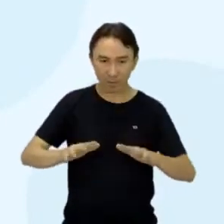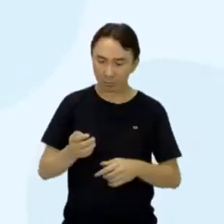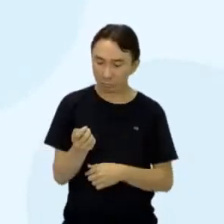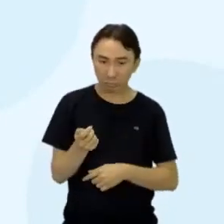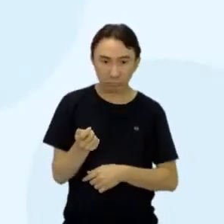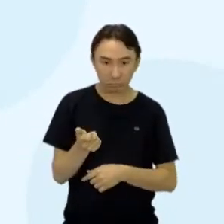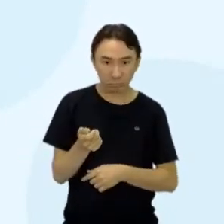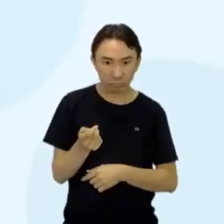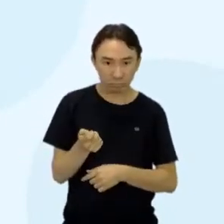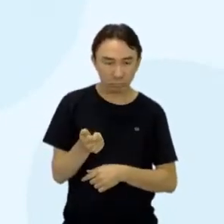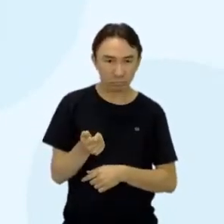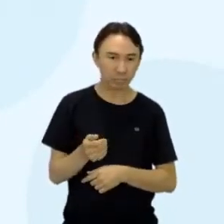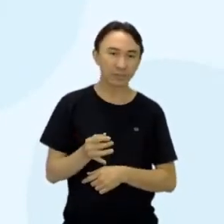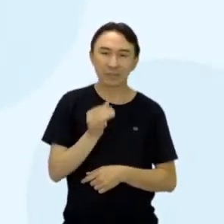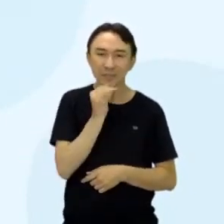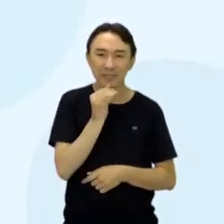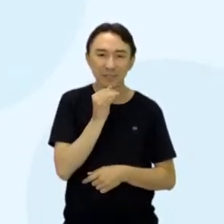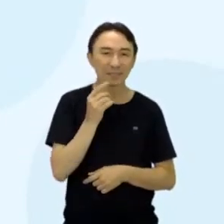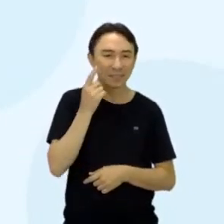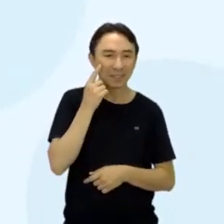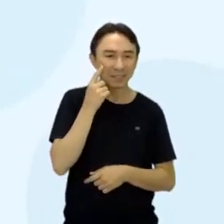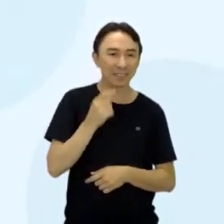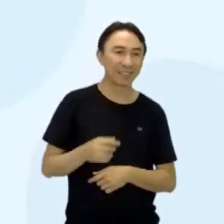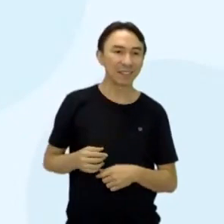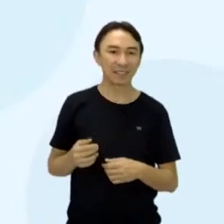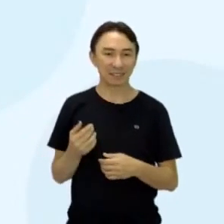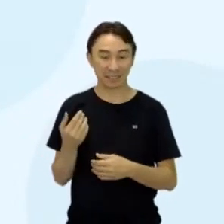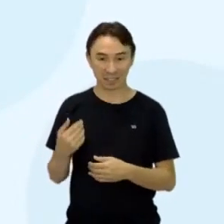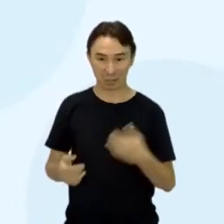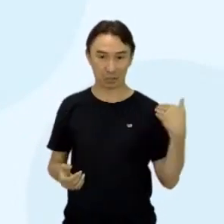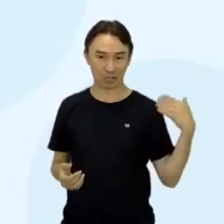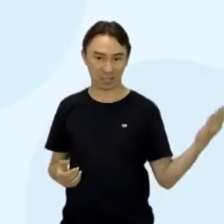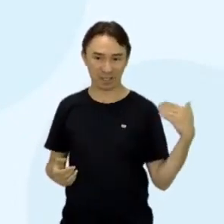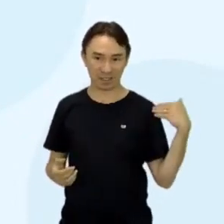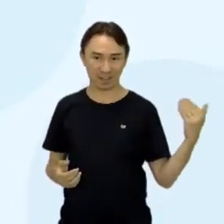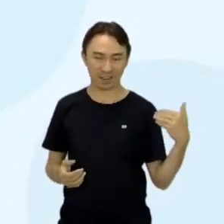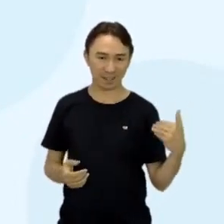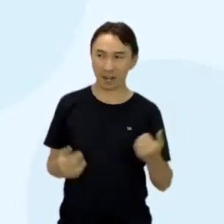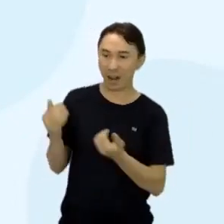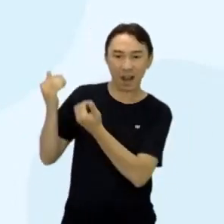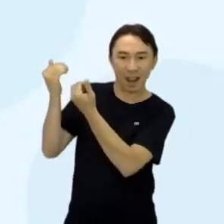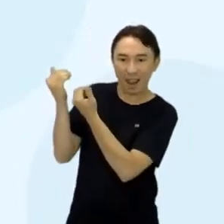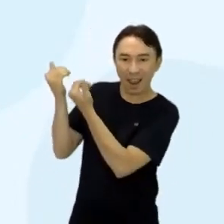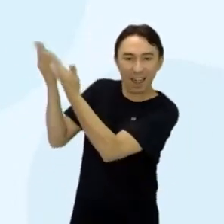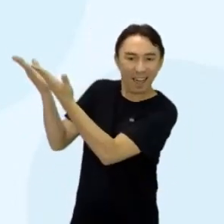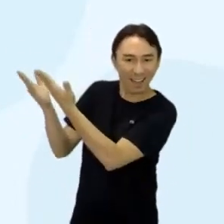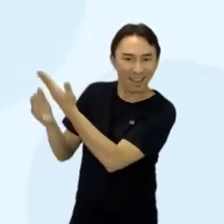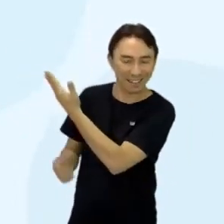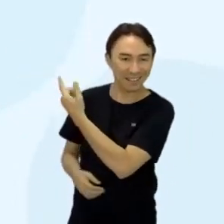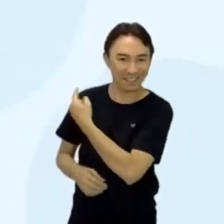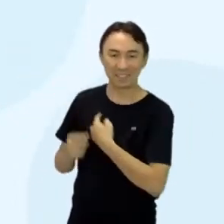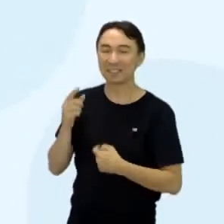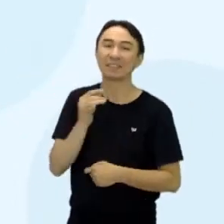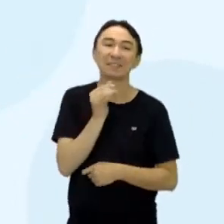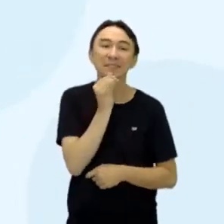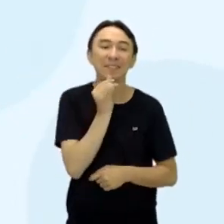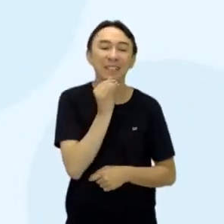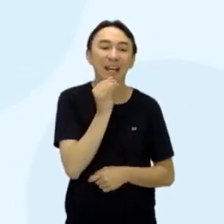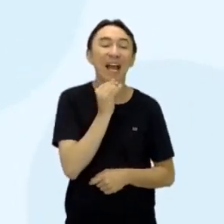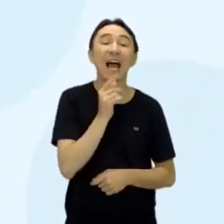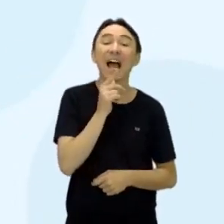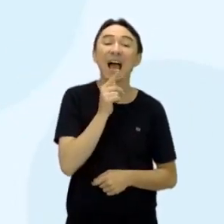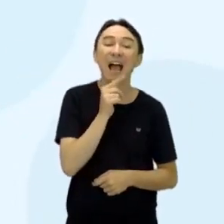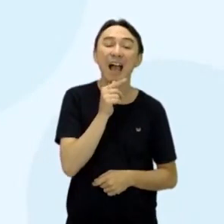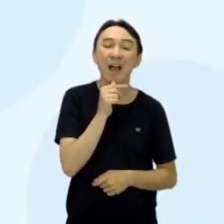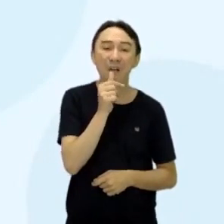que é o caso ali da chaleirinha que está à esquerda para você, por exemplo, a água, vamos pegar a água como exemplo, que é o melhor. A água, quando tem pouco